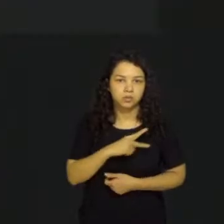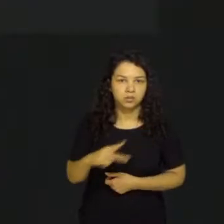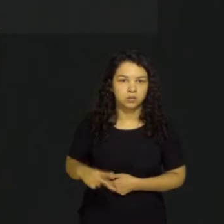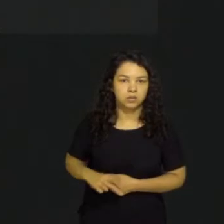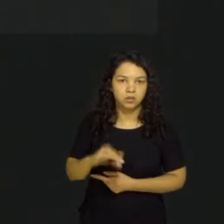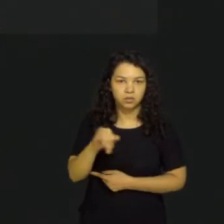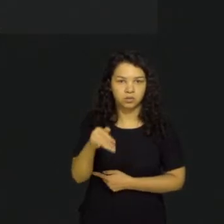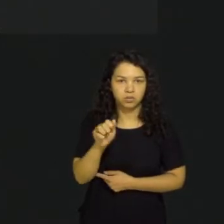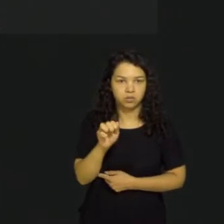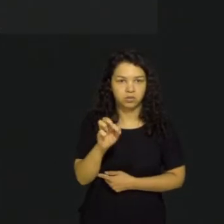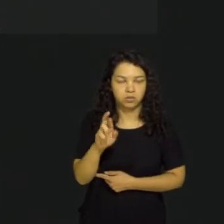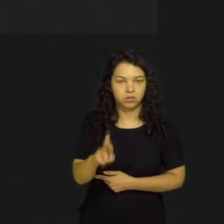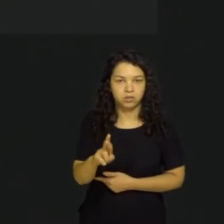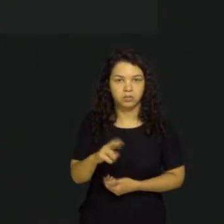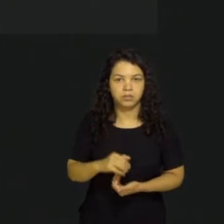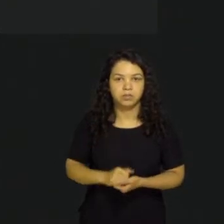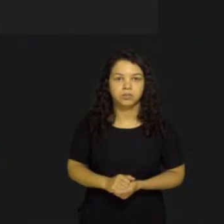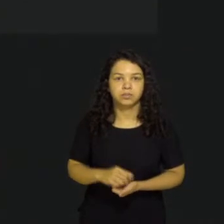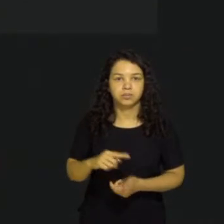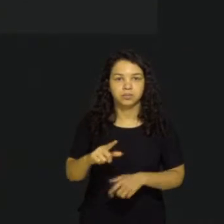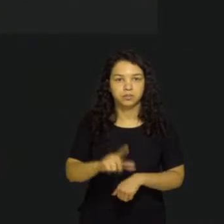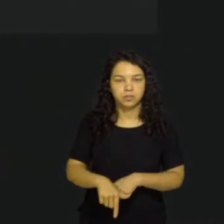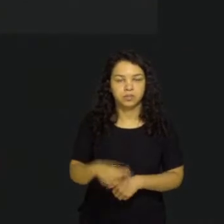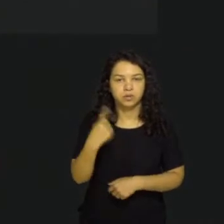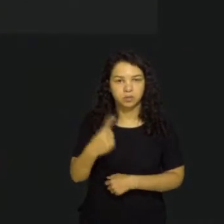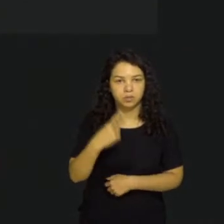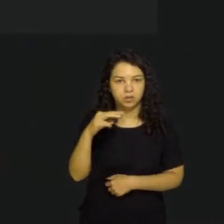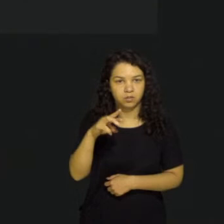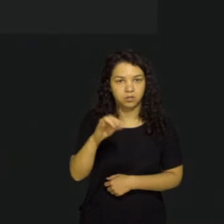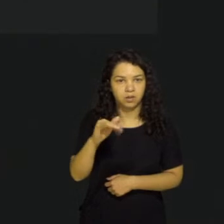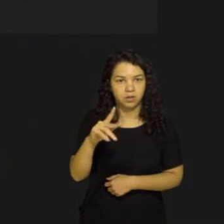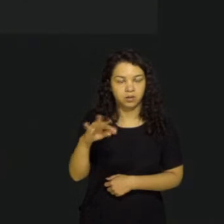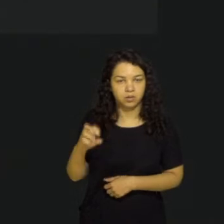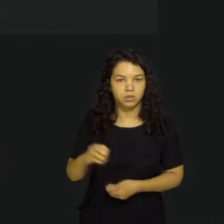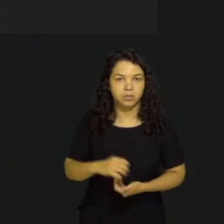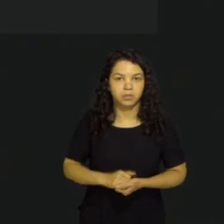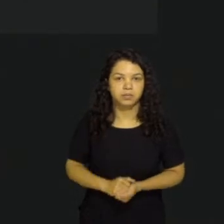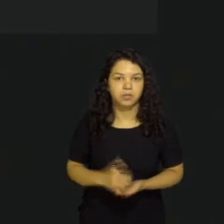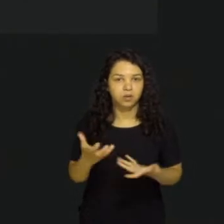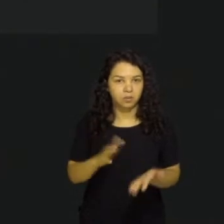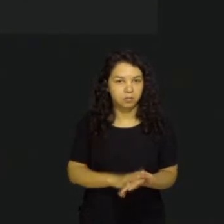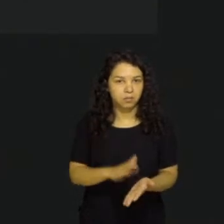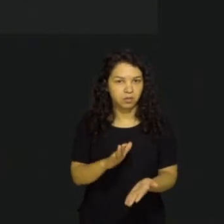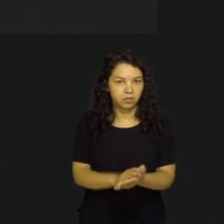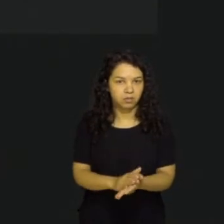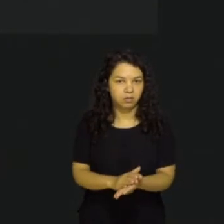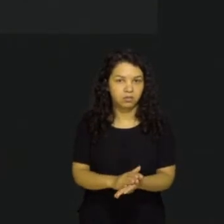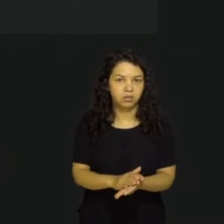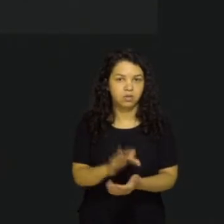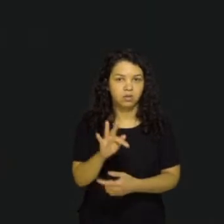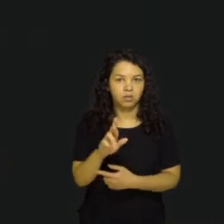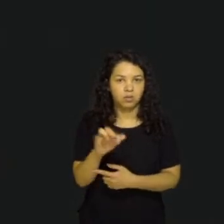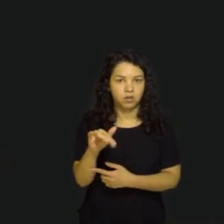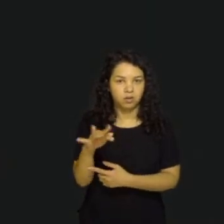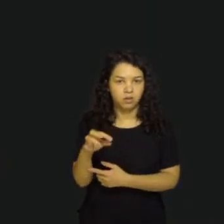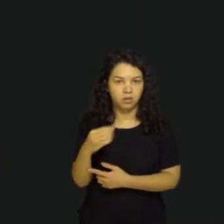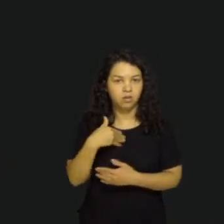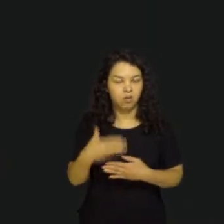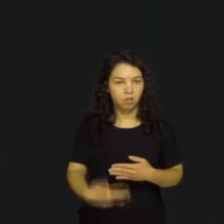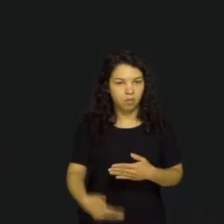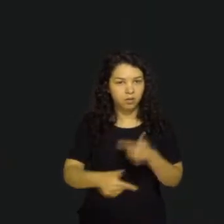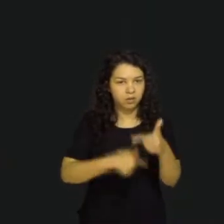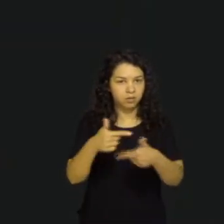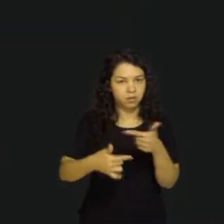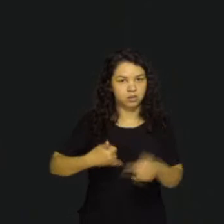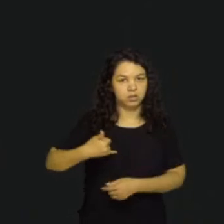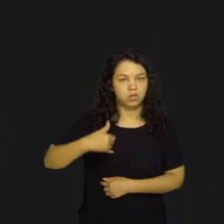Mioto. Deputado Jair Mioto, na sequência, deputado Marquito. Senhor presidente, quero parabenizar o Floriano. Eu comecei a trabalhar com 9 anos